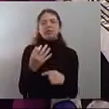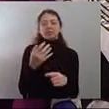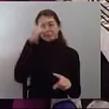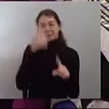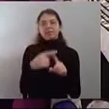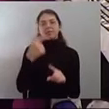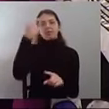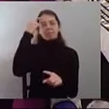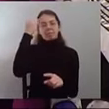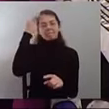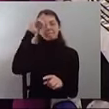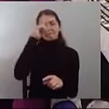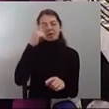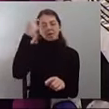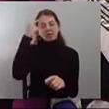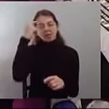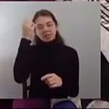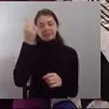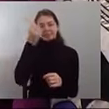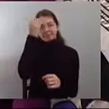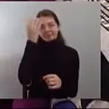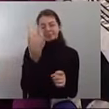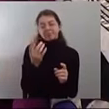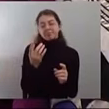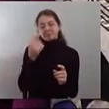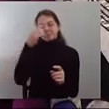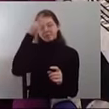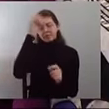problema e, para isso, caras e caros concidadãos de Oeiras,